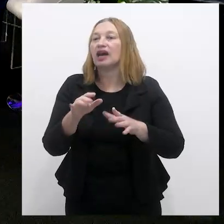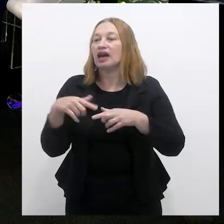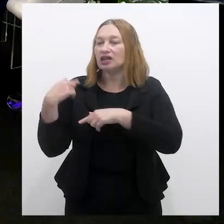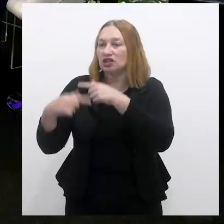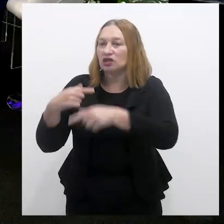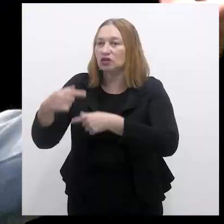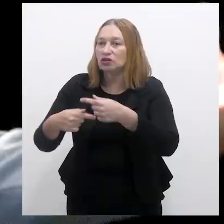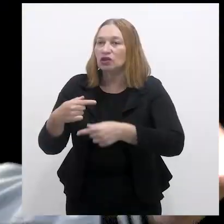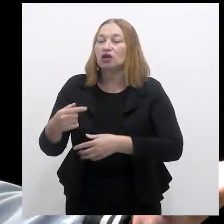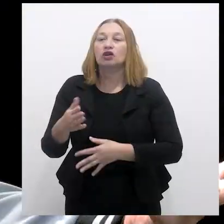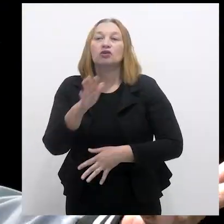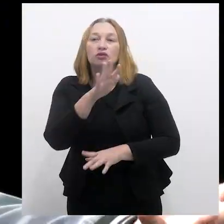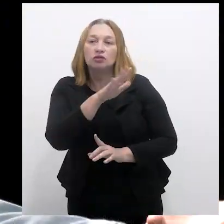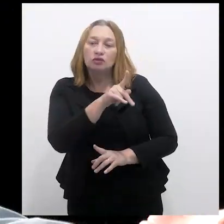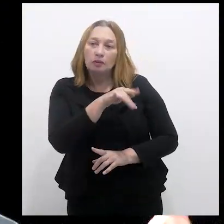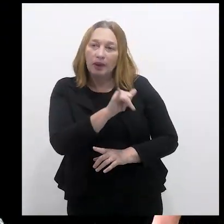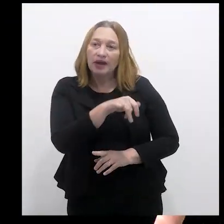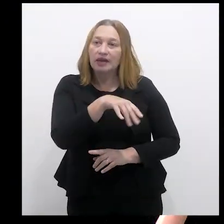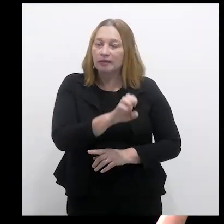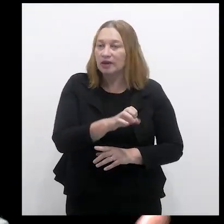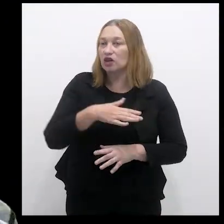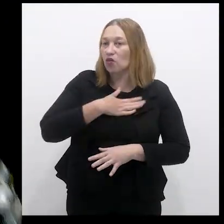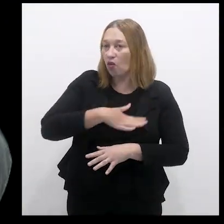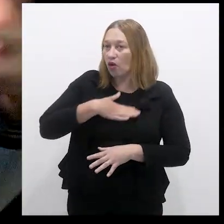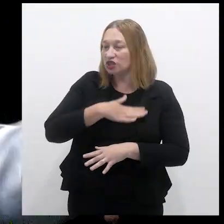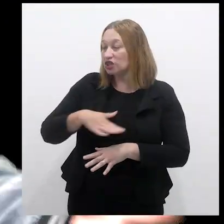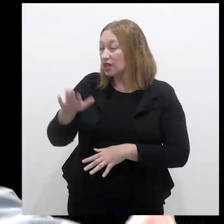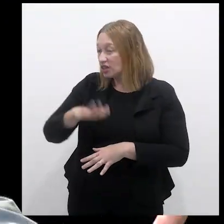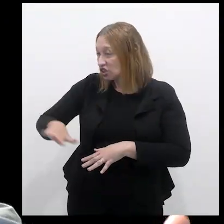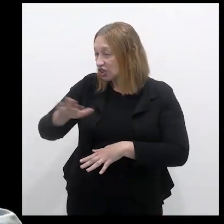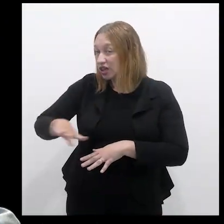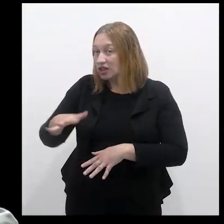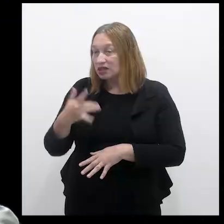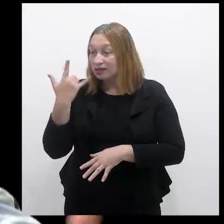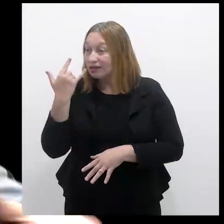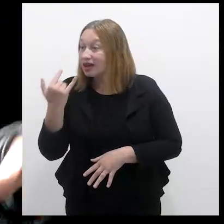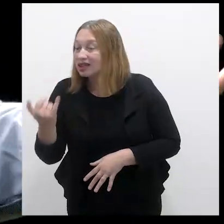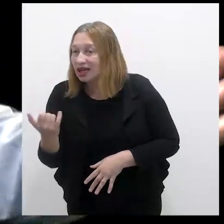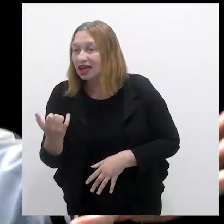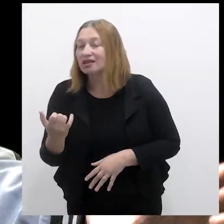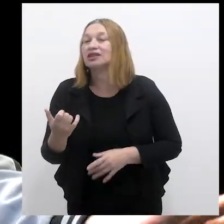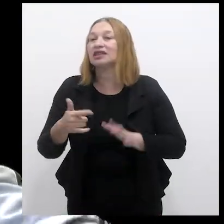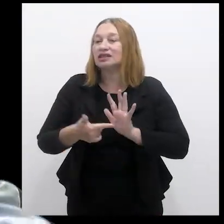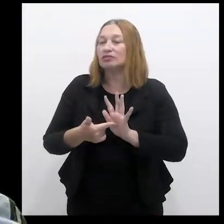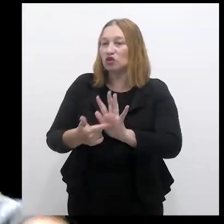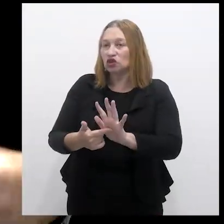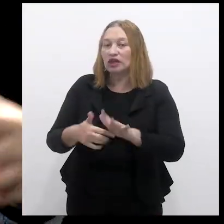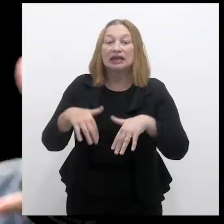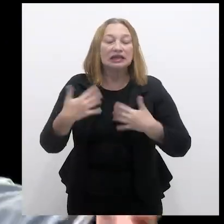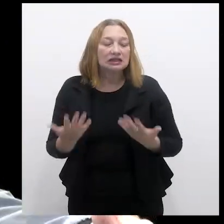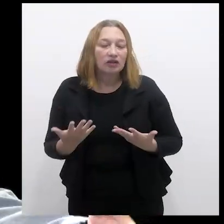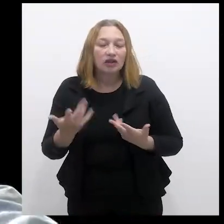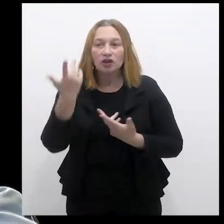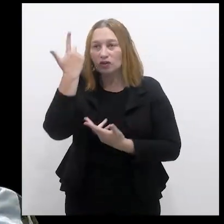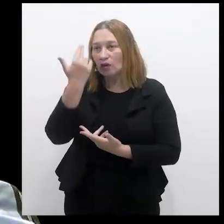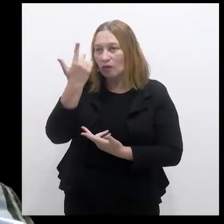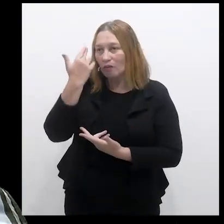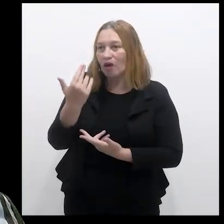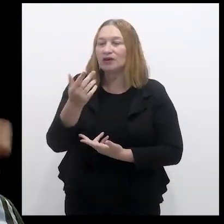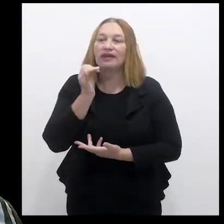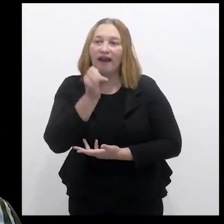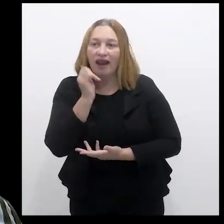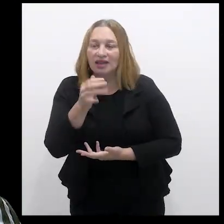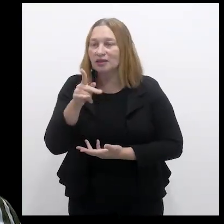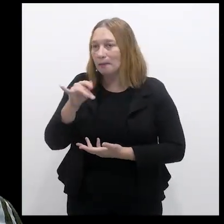os pais, os adultos gostem e as crianças fiquem encantadas com o que está sendo colocado no palco. Então, é muito comum a gente